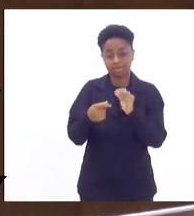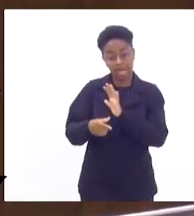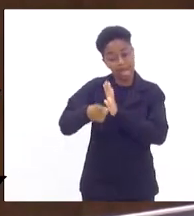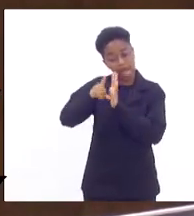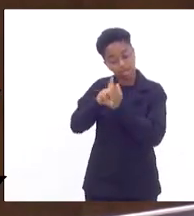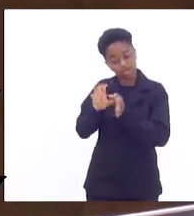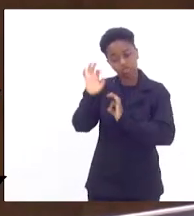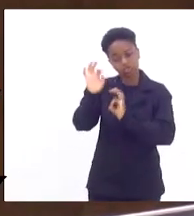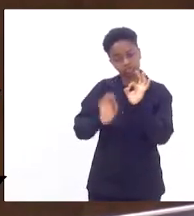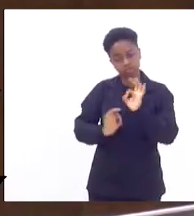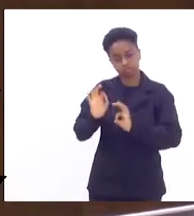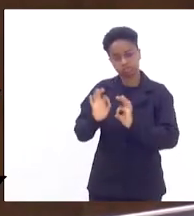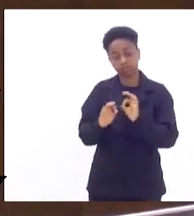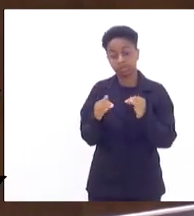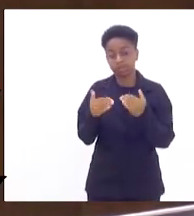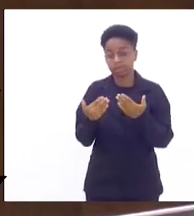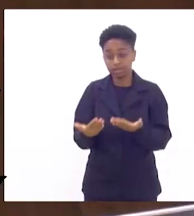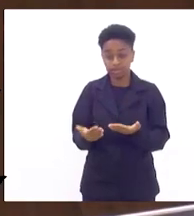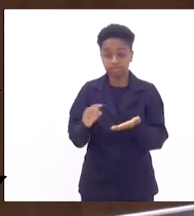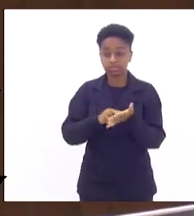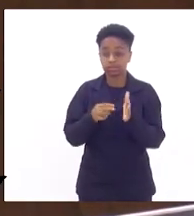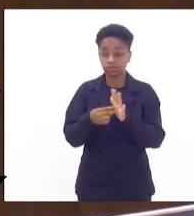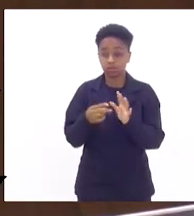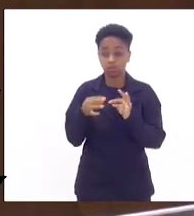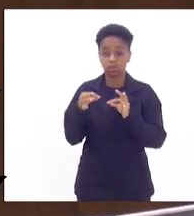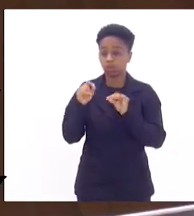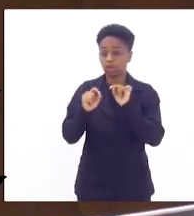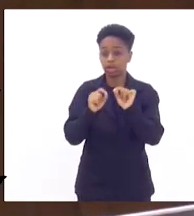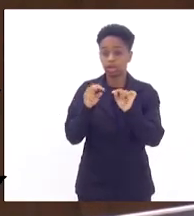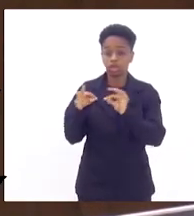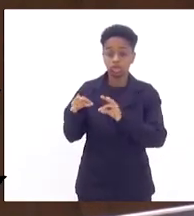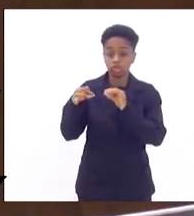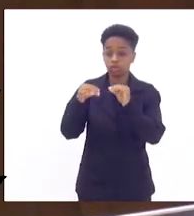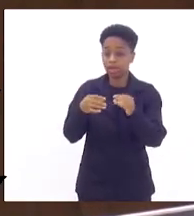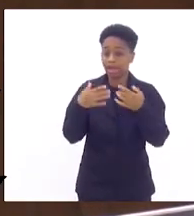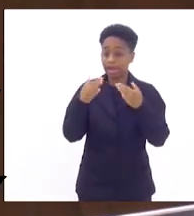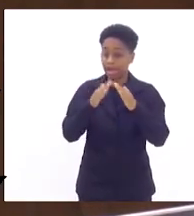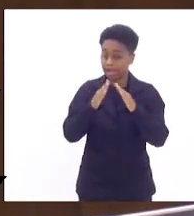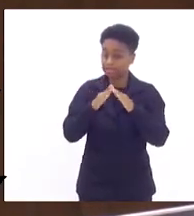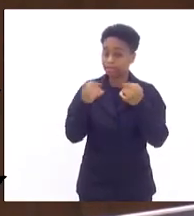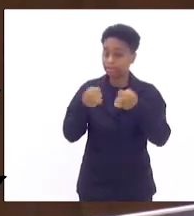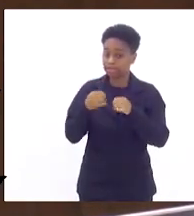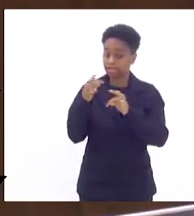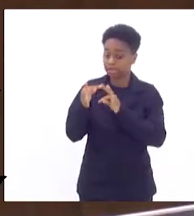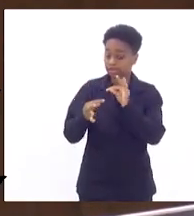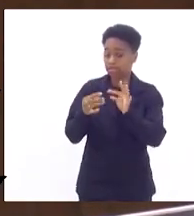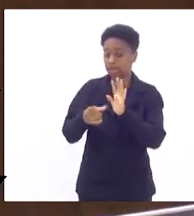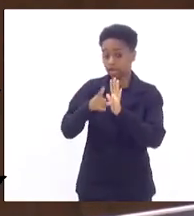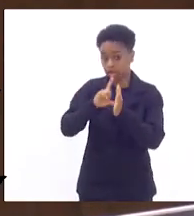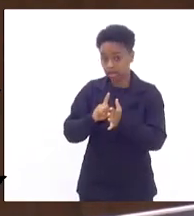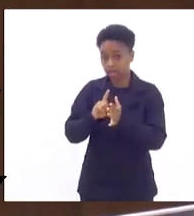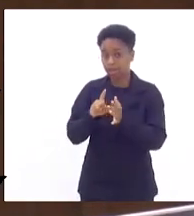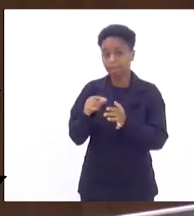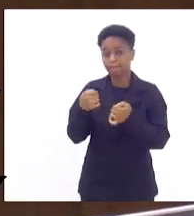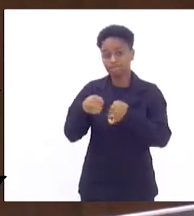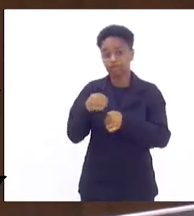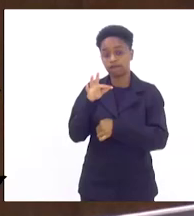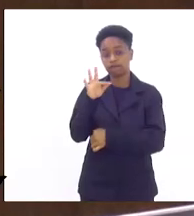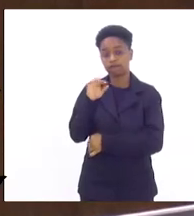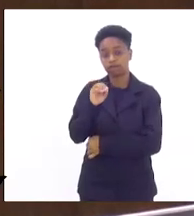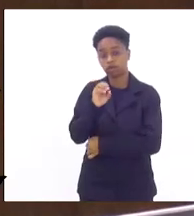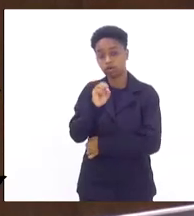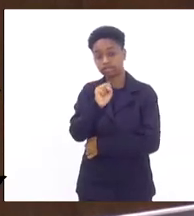prévio. Ou seja, todas as casas devem ter um tratamento prévio, uma fossa e filtro, para poder